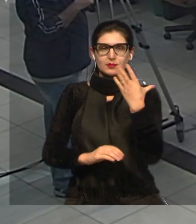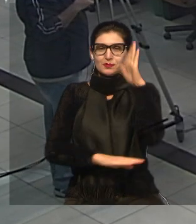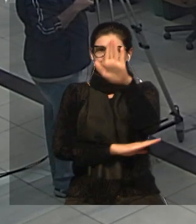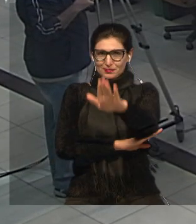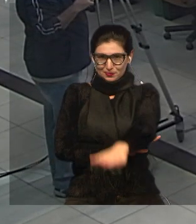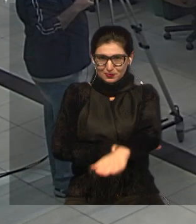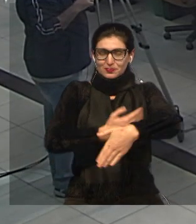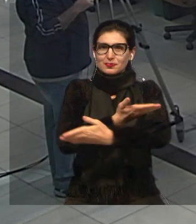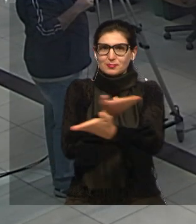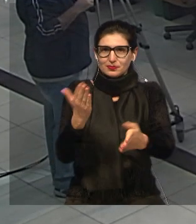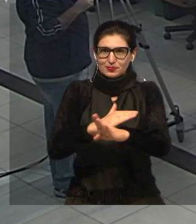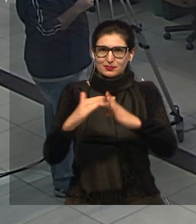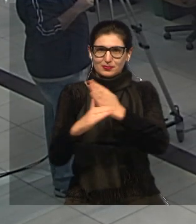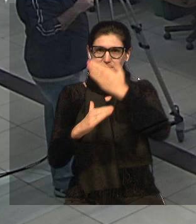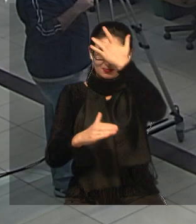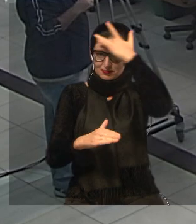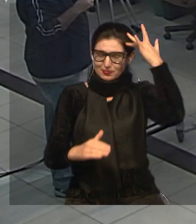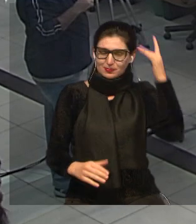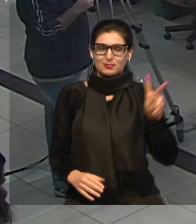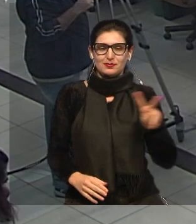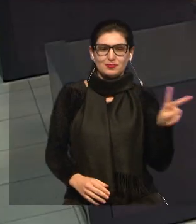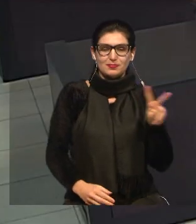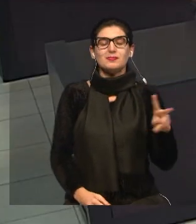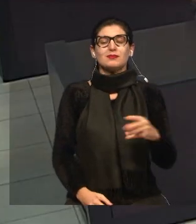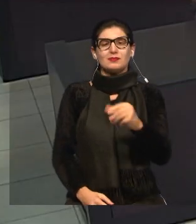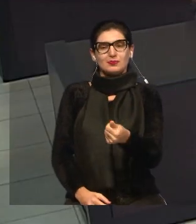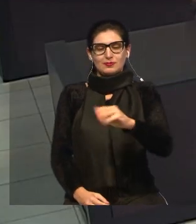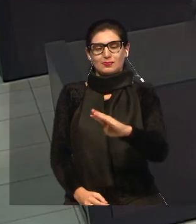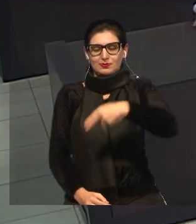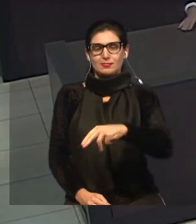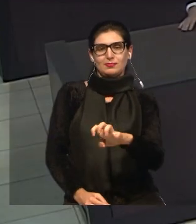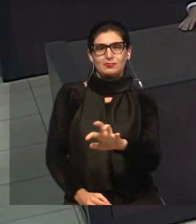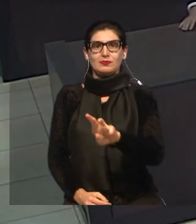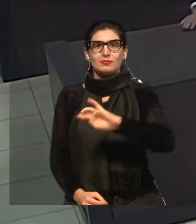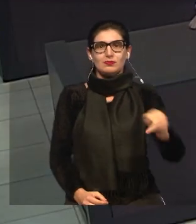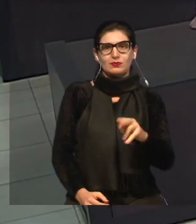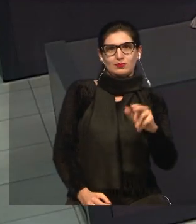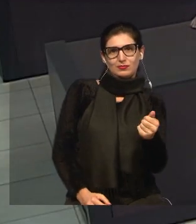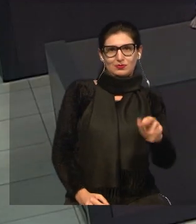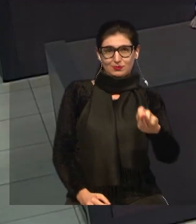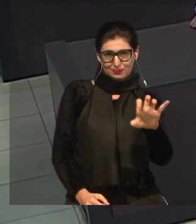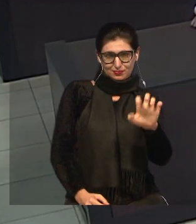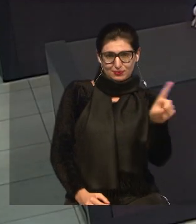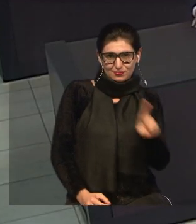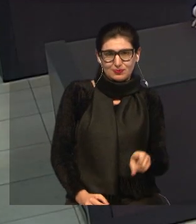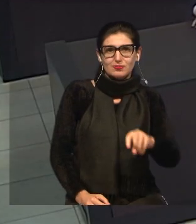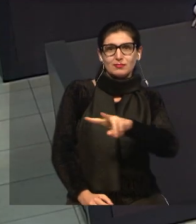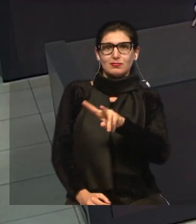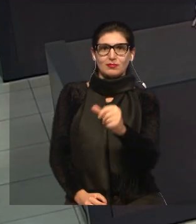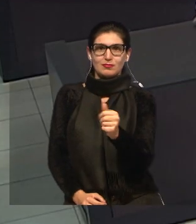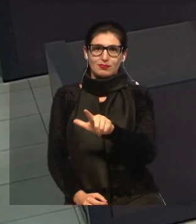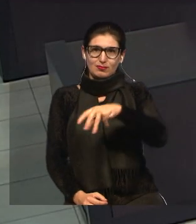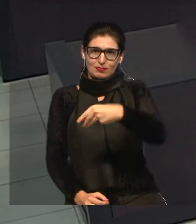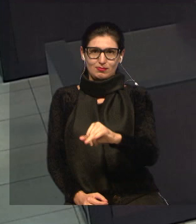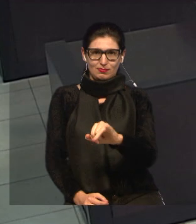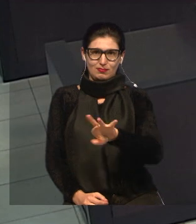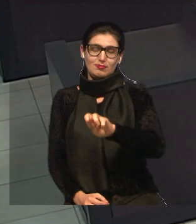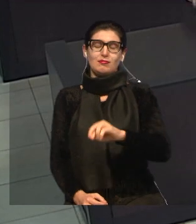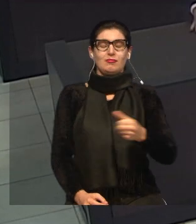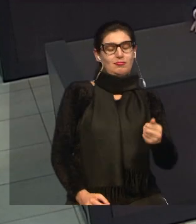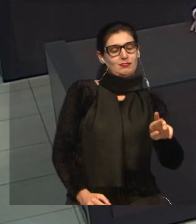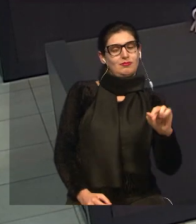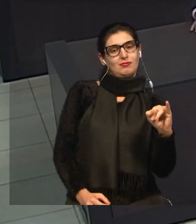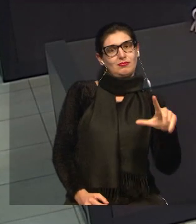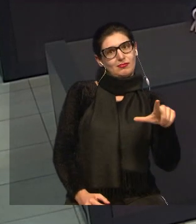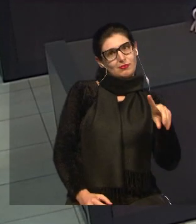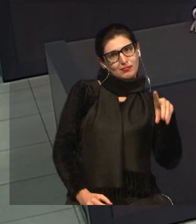tarde a todos, os nobres vereadores, Abra de Madureira, Juarez Araújo, Valmir do Parque Meia Lua, Arildo